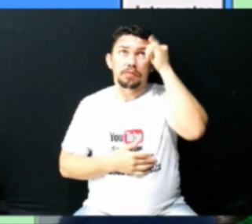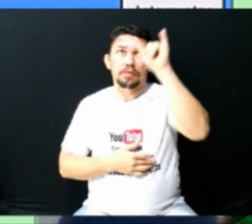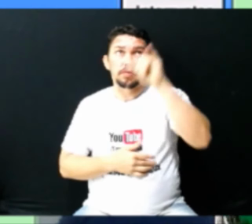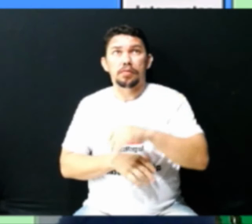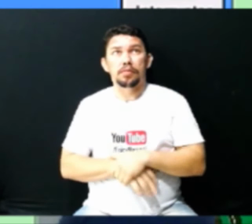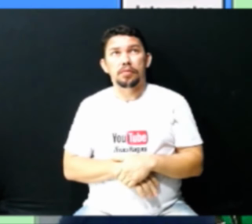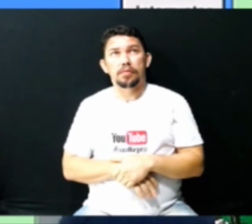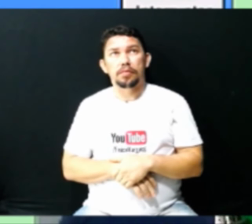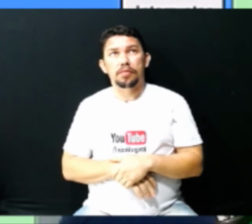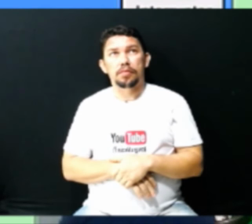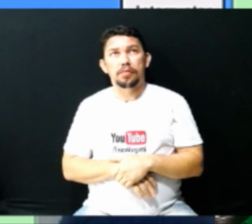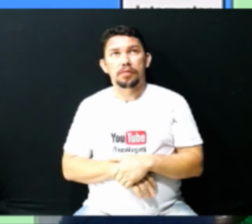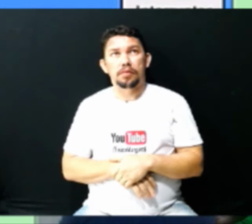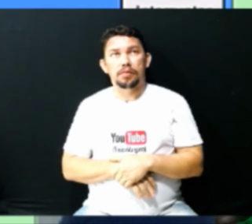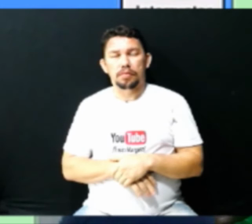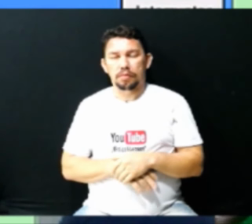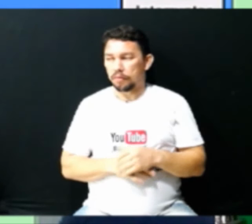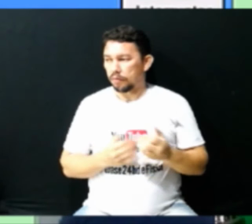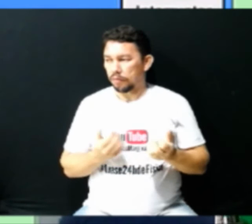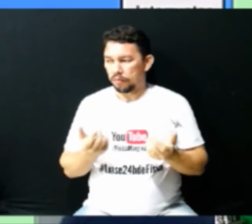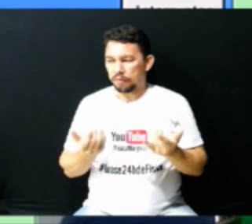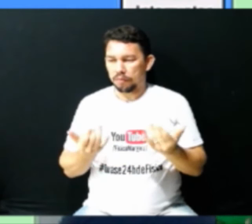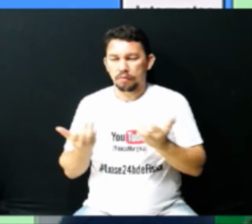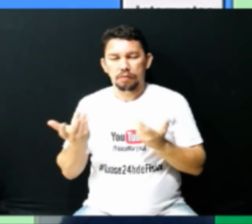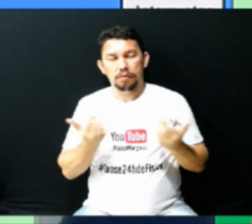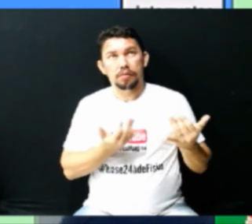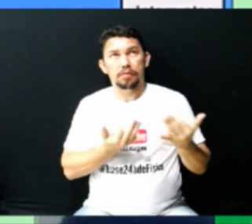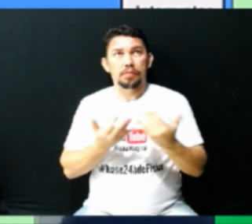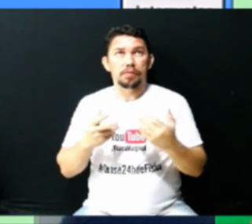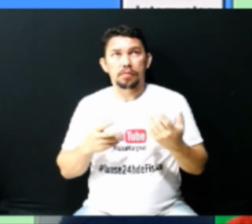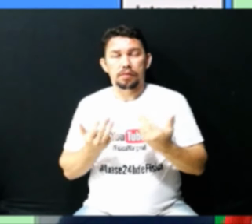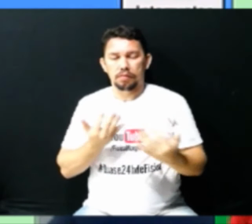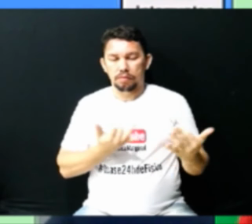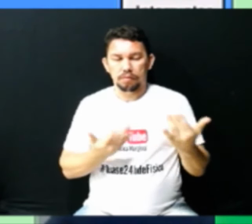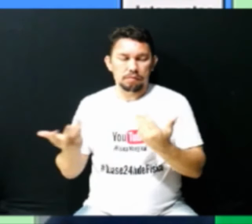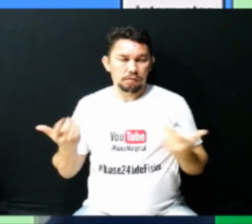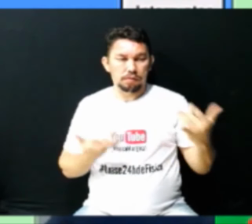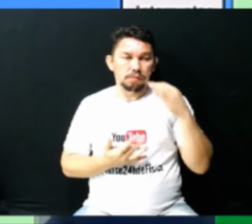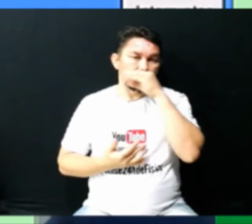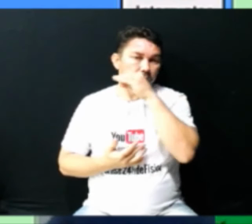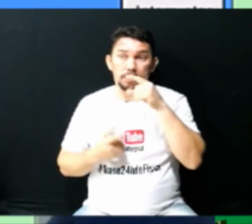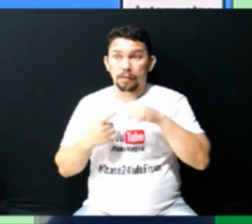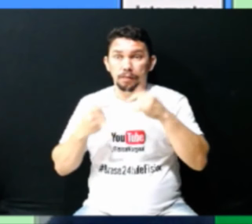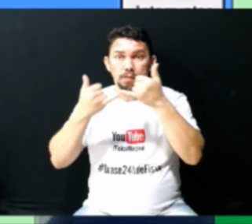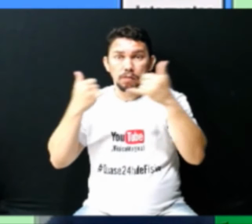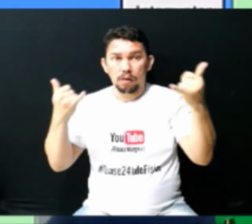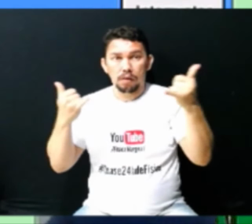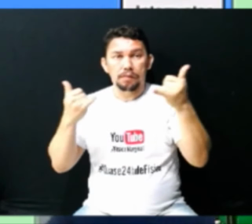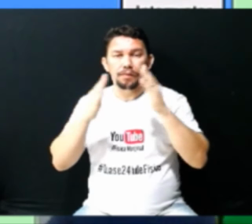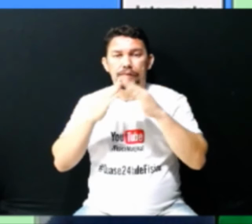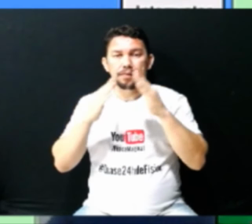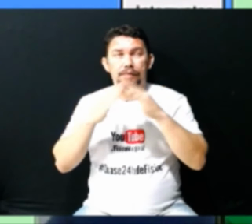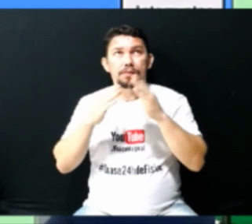Eu danifiquei o meu circuito, mas normalmente na prática, se for na tensão da rede elétrica, você danifica as pontas de prova.